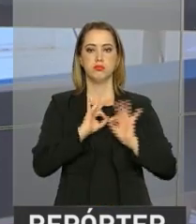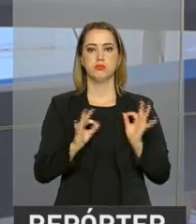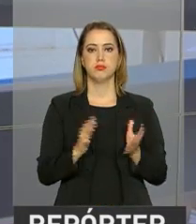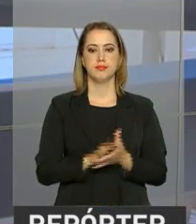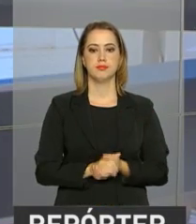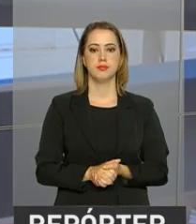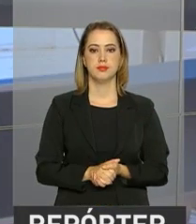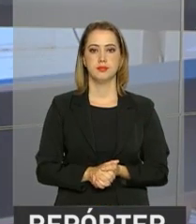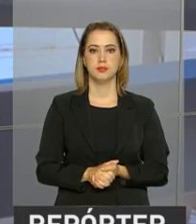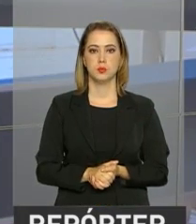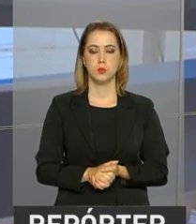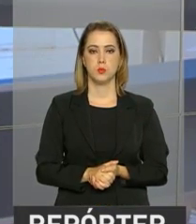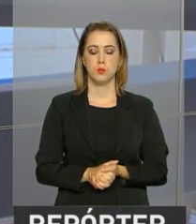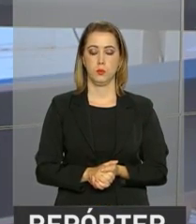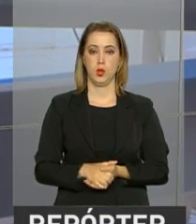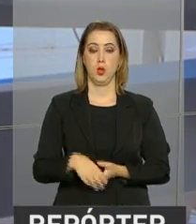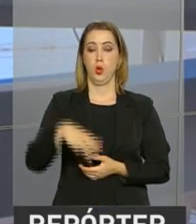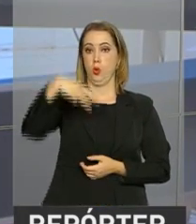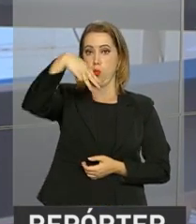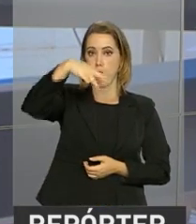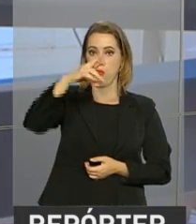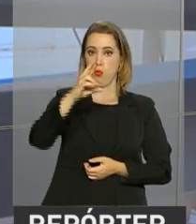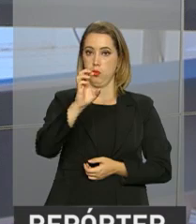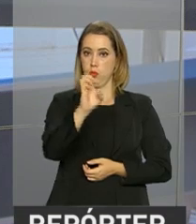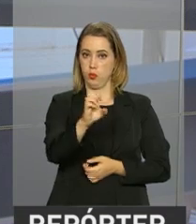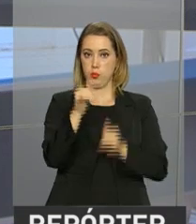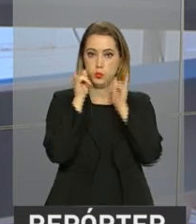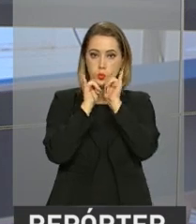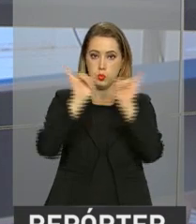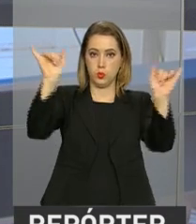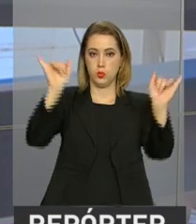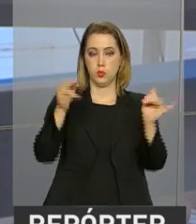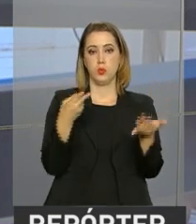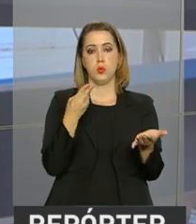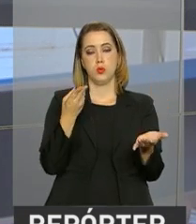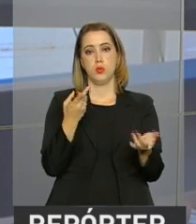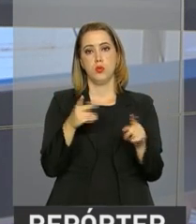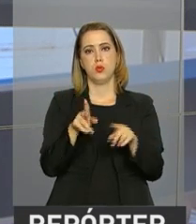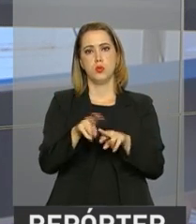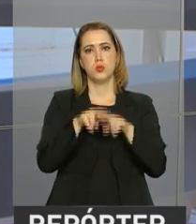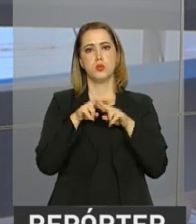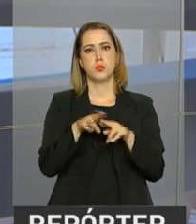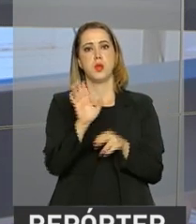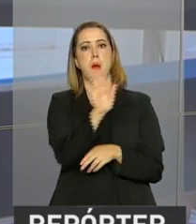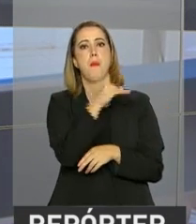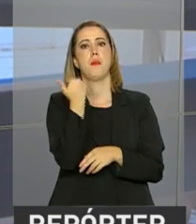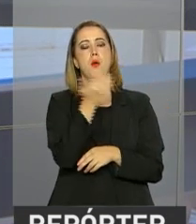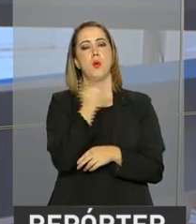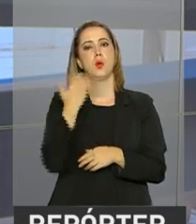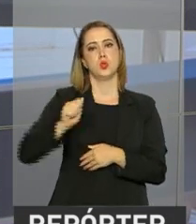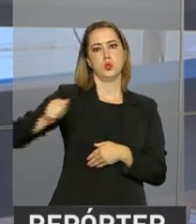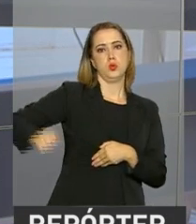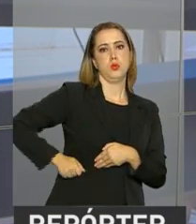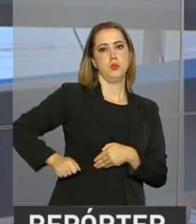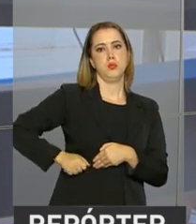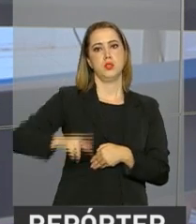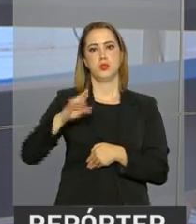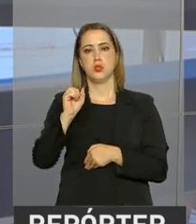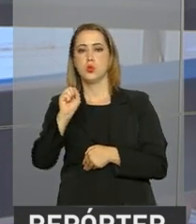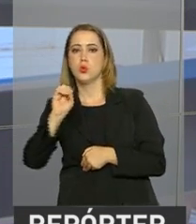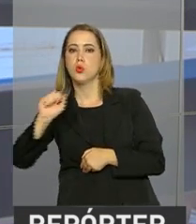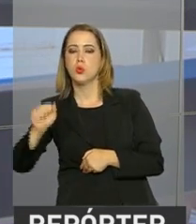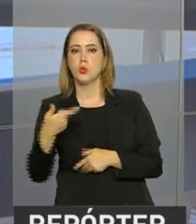contratempo o ministério das relações exteriores emitiu uma nota agora a pouco sobre o assassinato do embaixador da Rússia na Turquia na tarde de